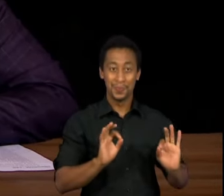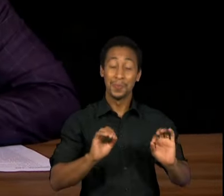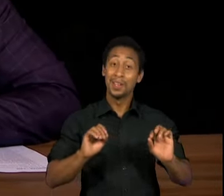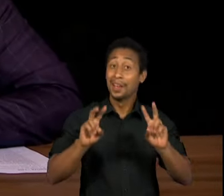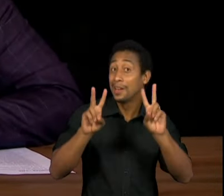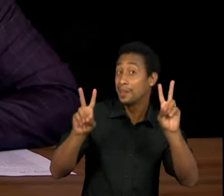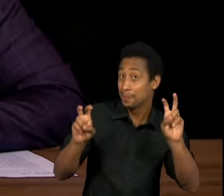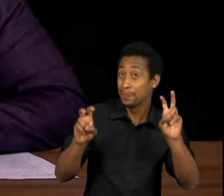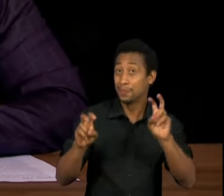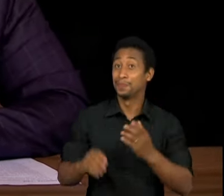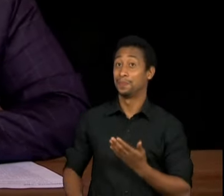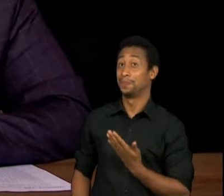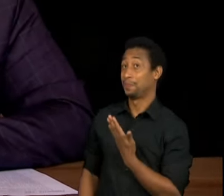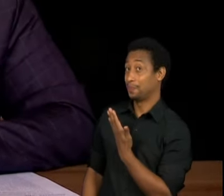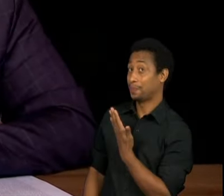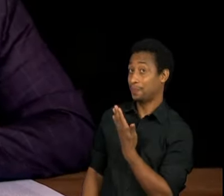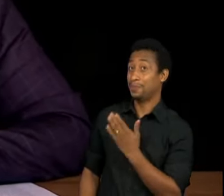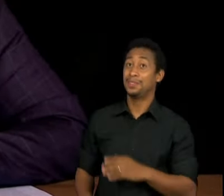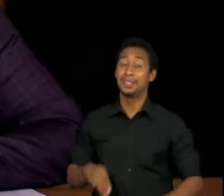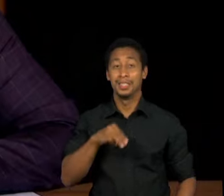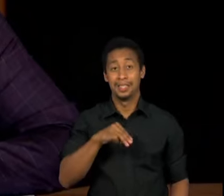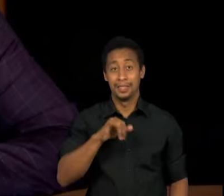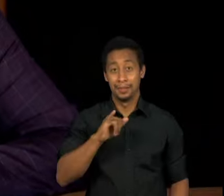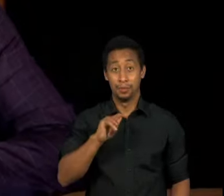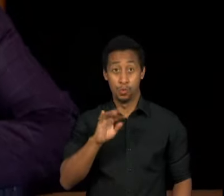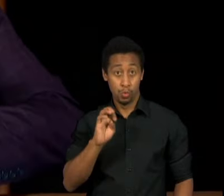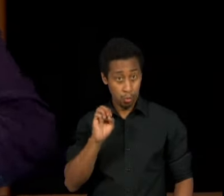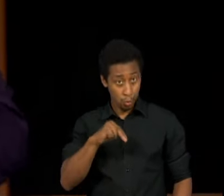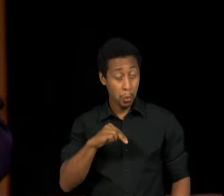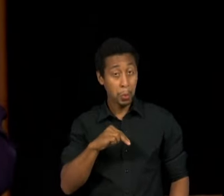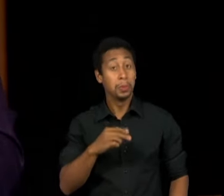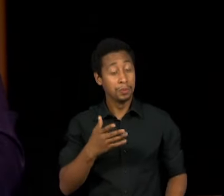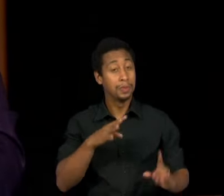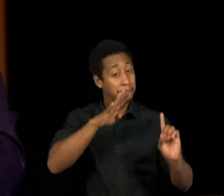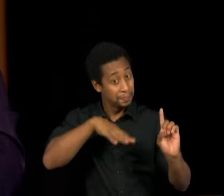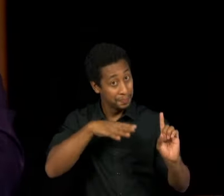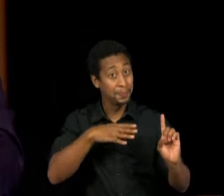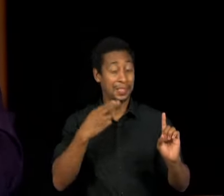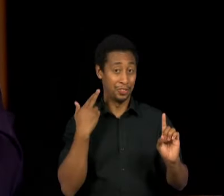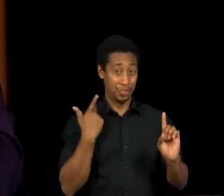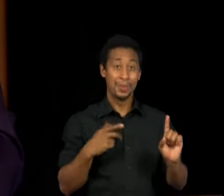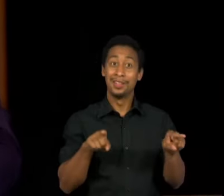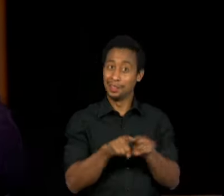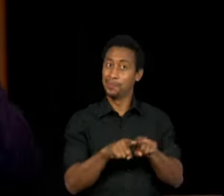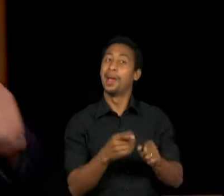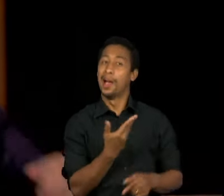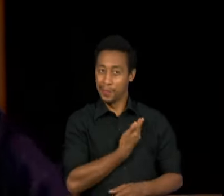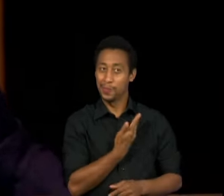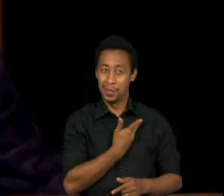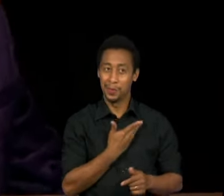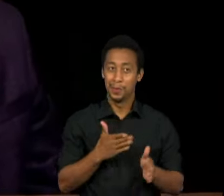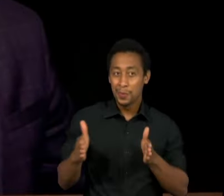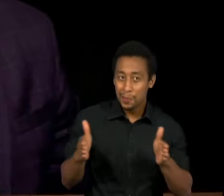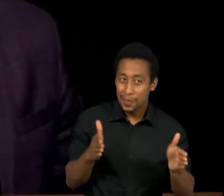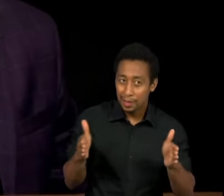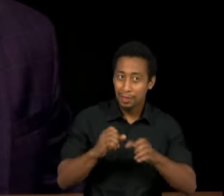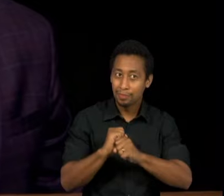Nascimento ídolo e depois amigo da minha convidada djamila Ribeiro que em plena pandemia